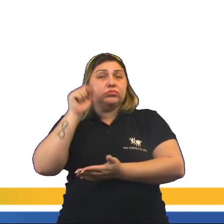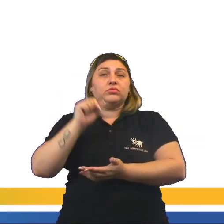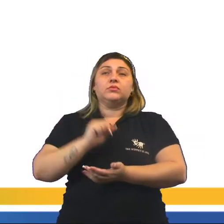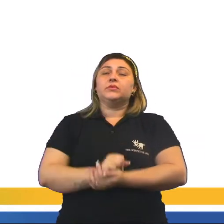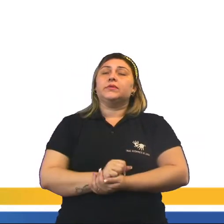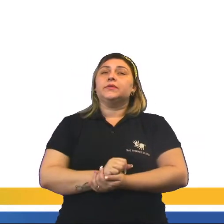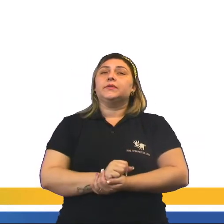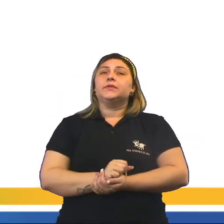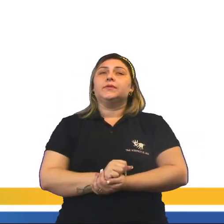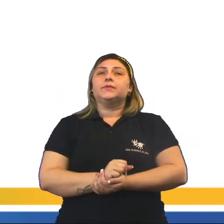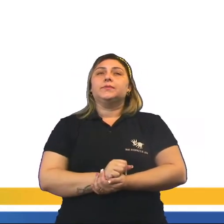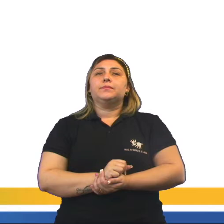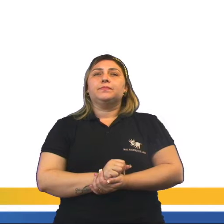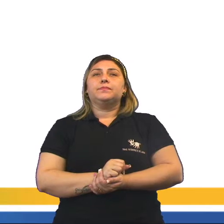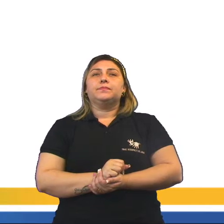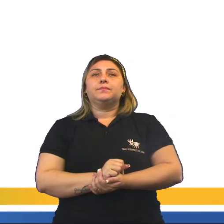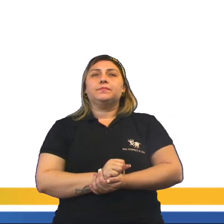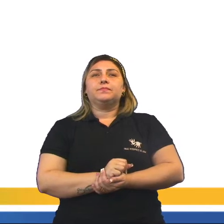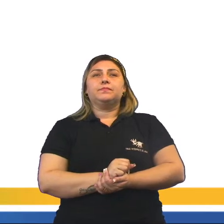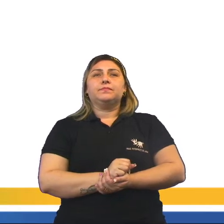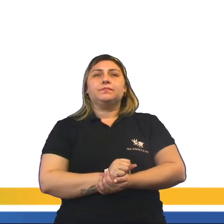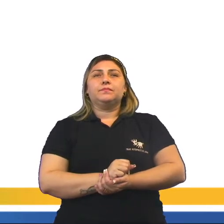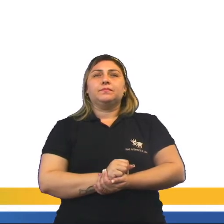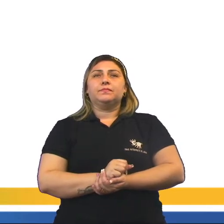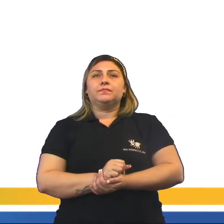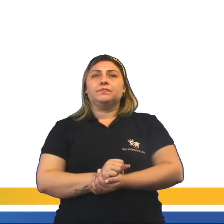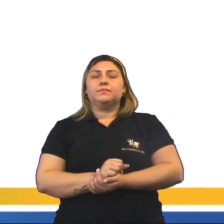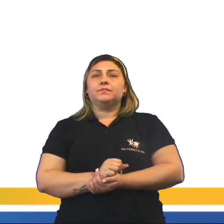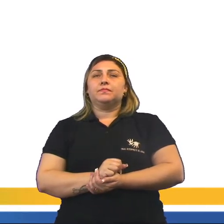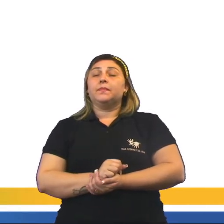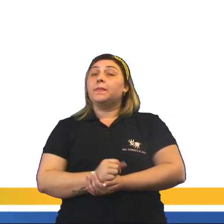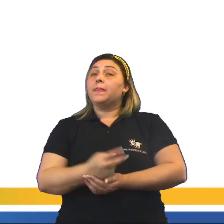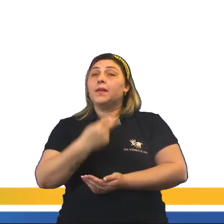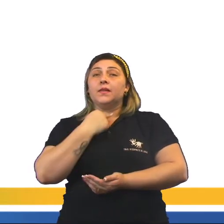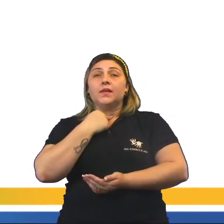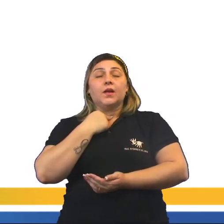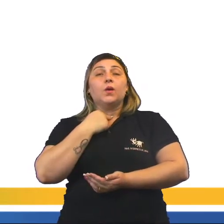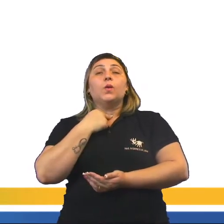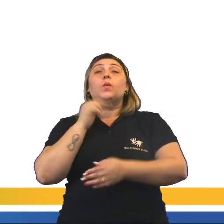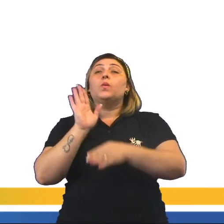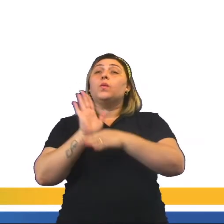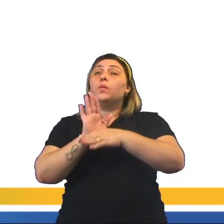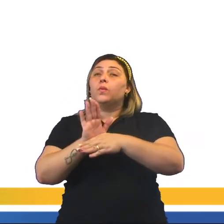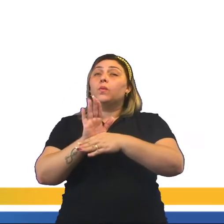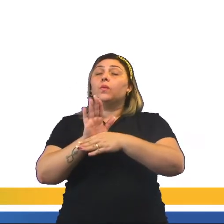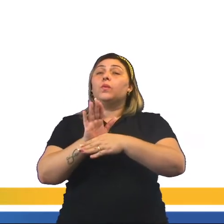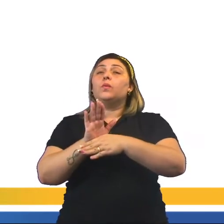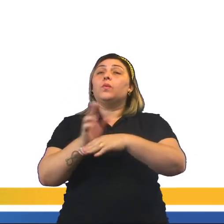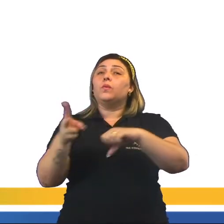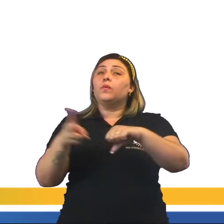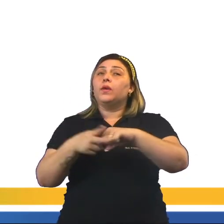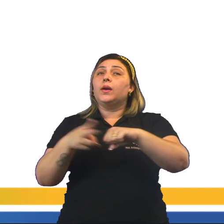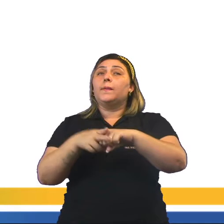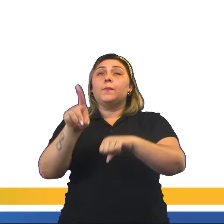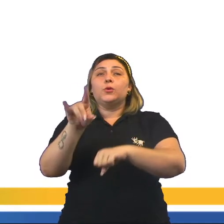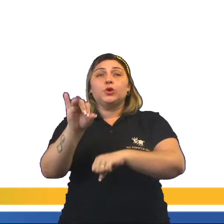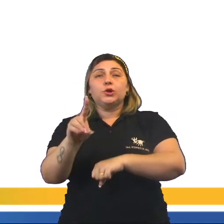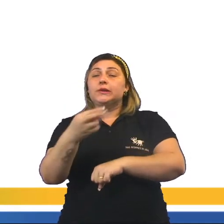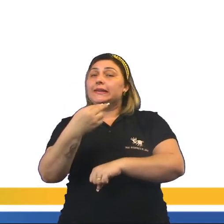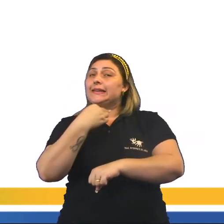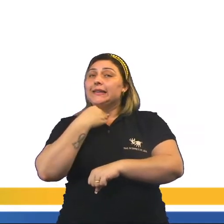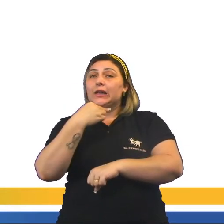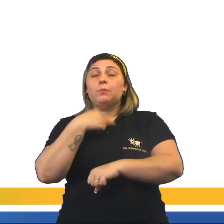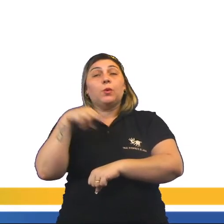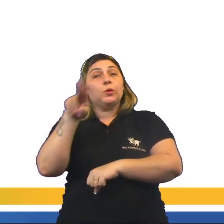yesterday. Na resposta longa, pessoal, nós não podemos usar o verbo auxiliar. Quem é o verbo auxiliar? O did. Então, ele não